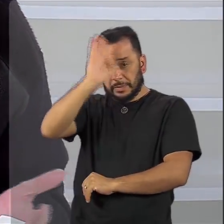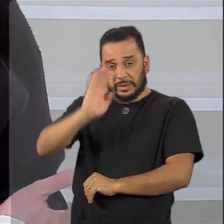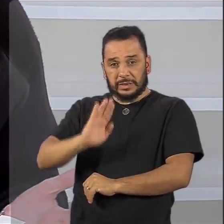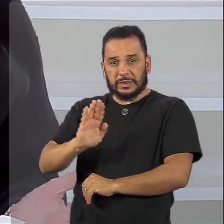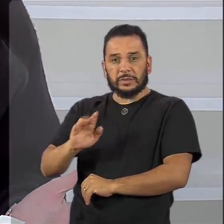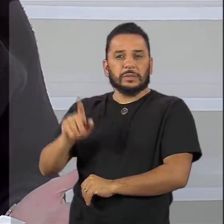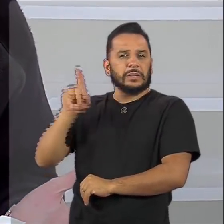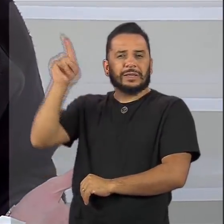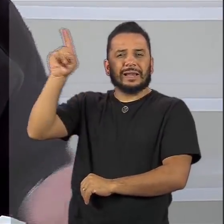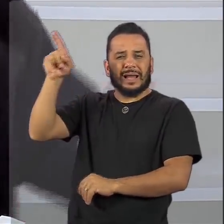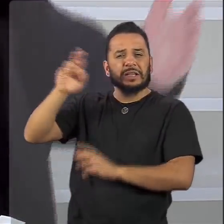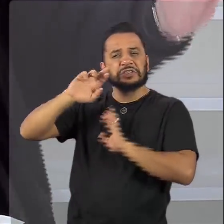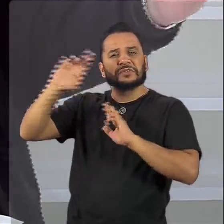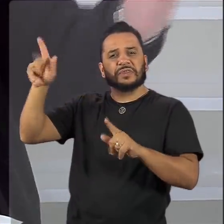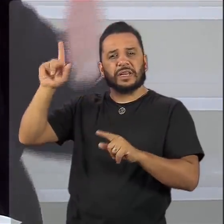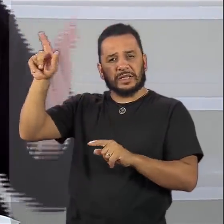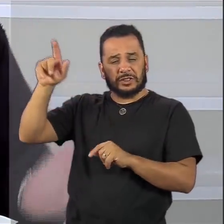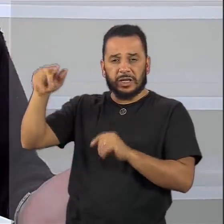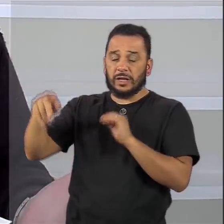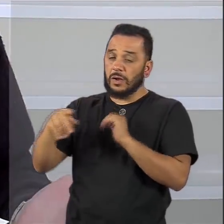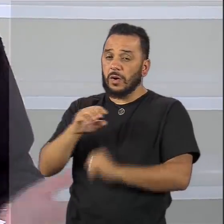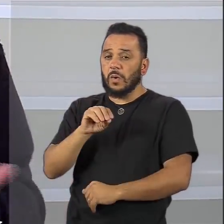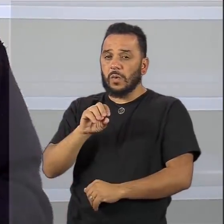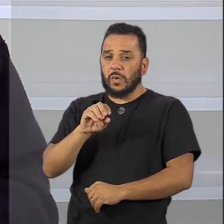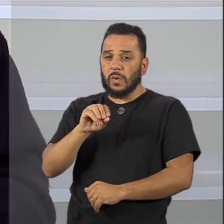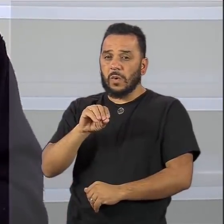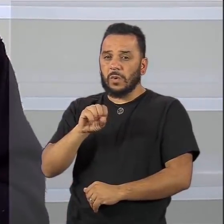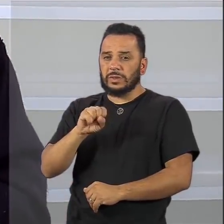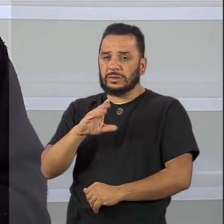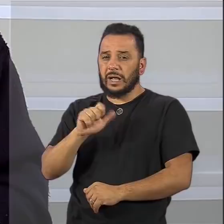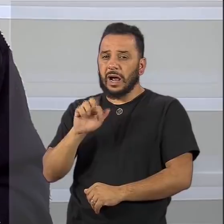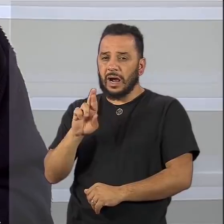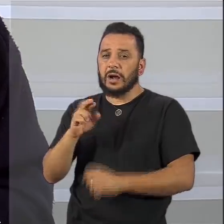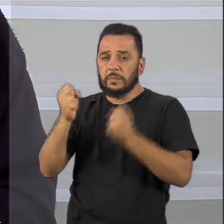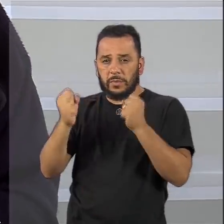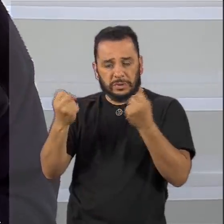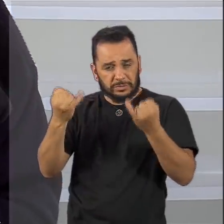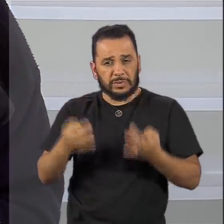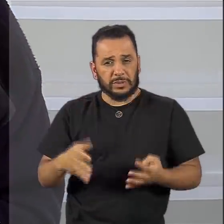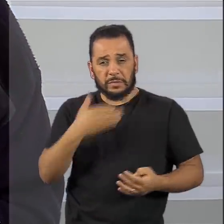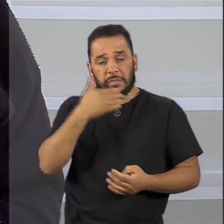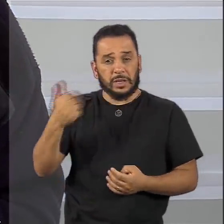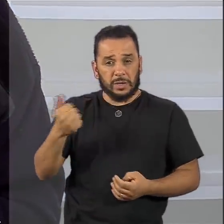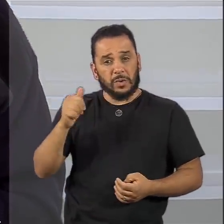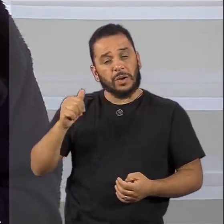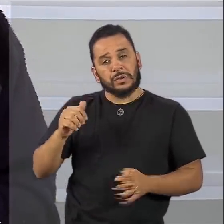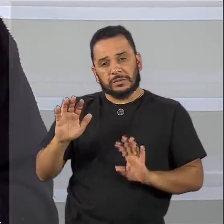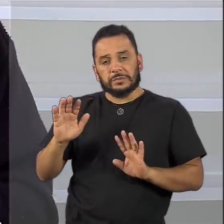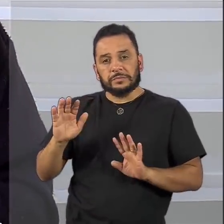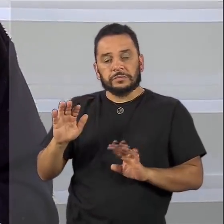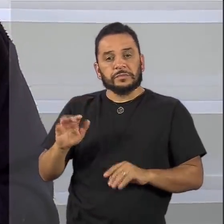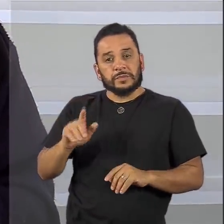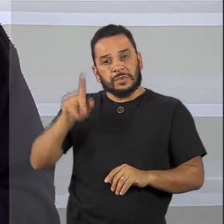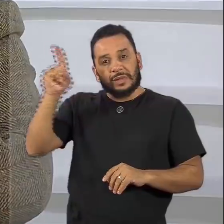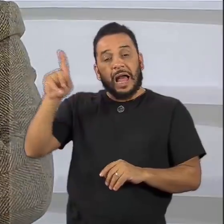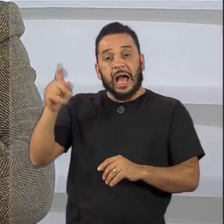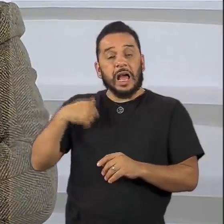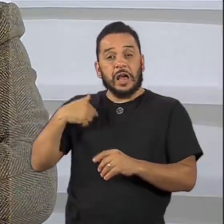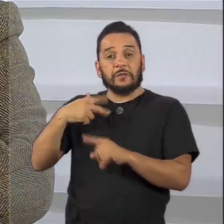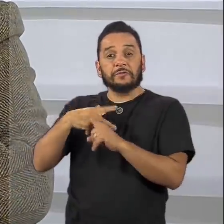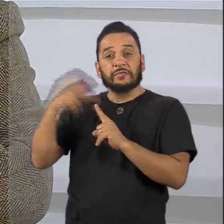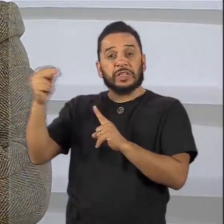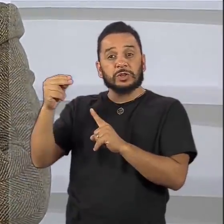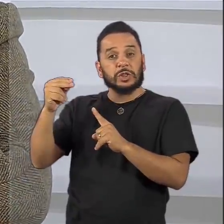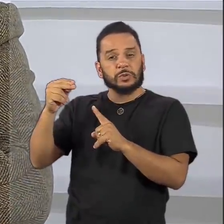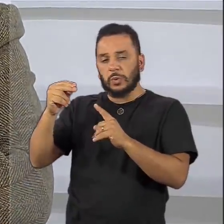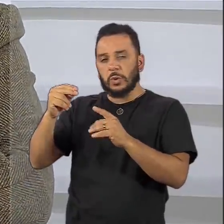tremenda aberração. O Oscar pode falar melhor do que eu. É um absurdo que o vencedor leva tudo, salva